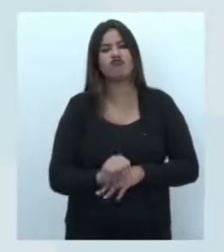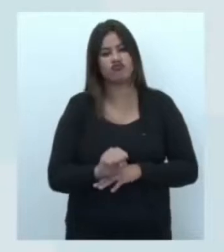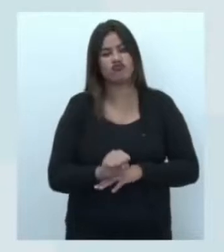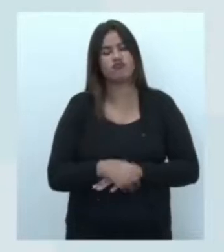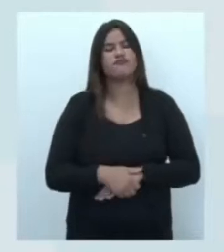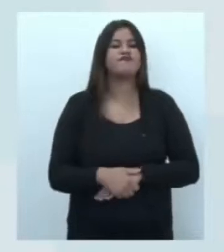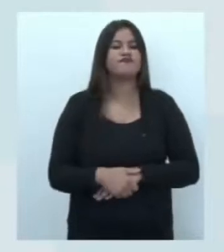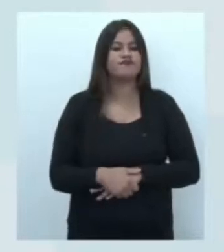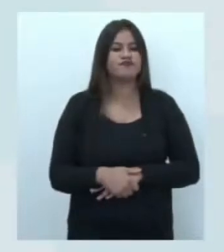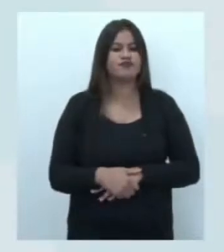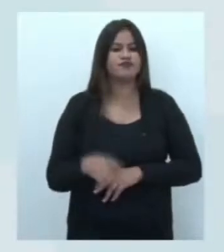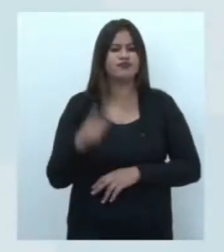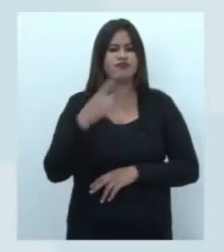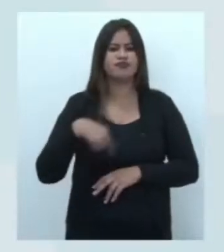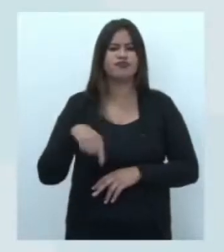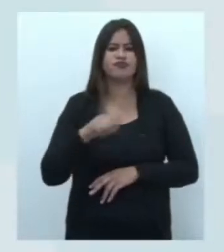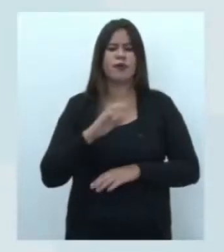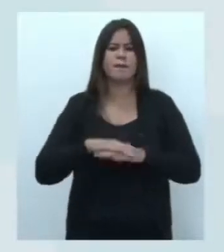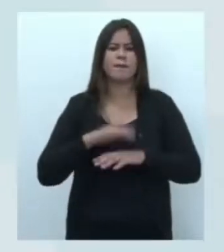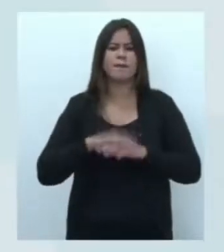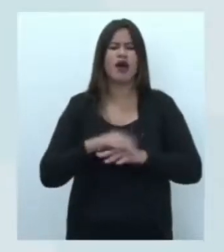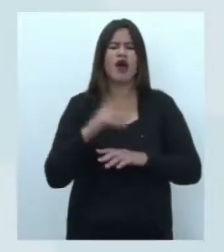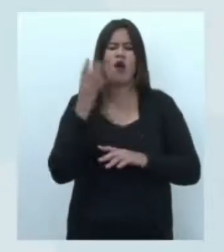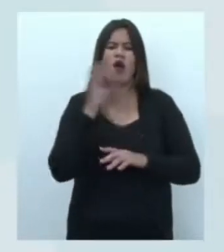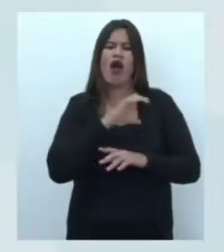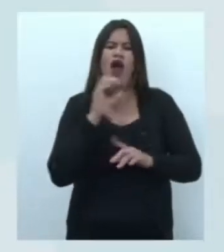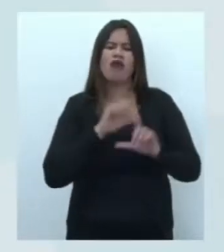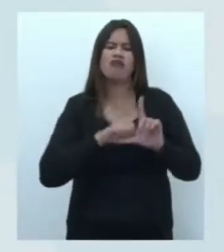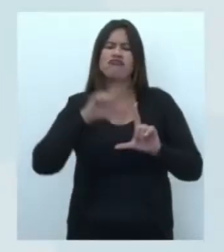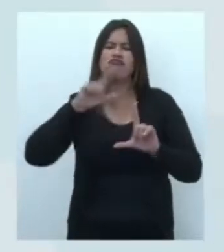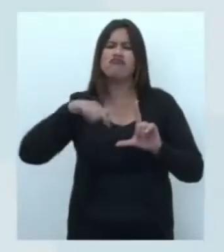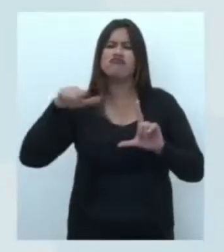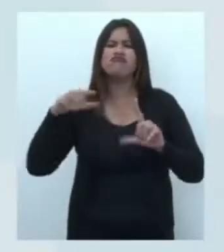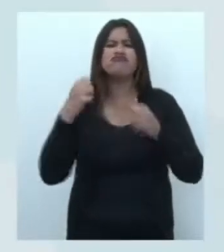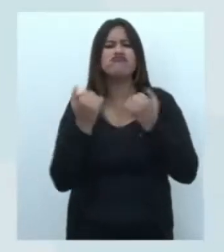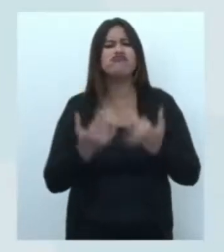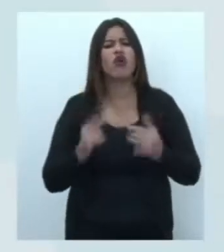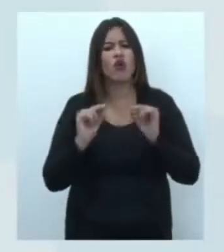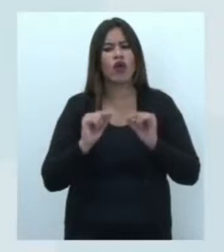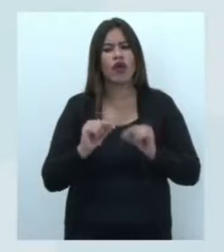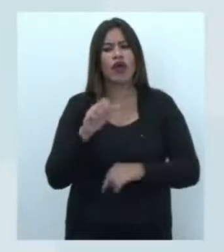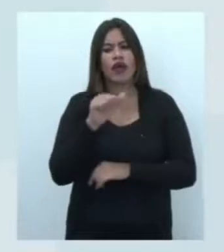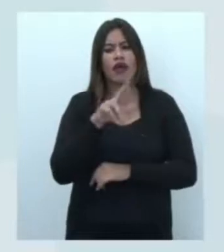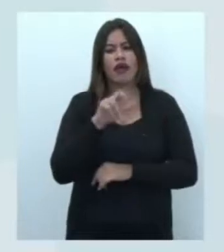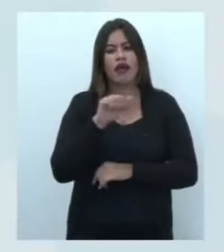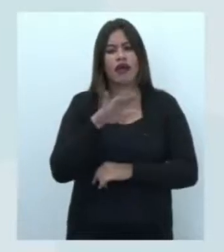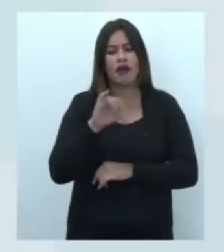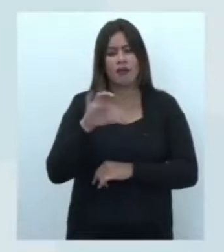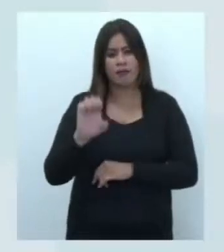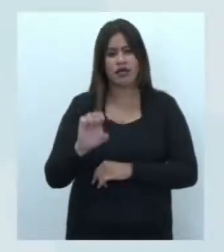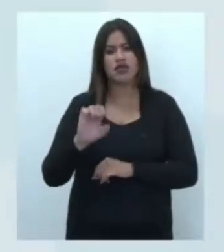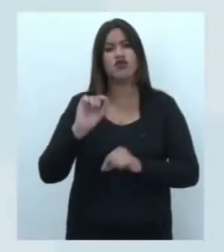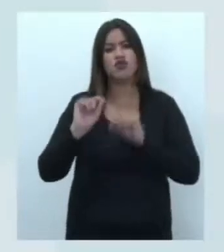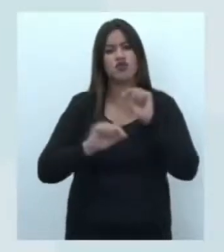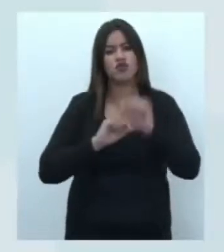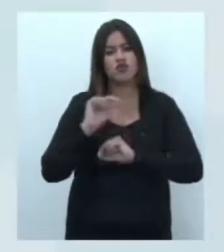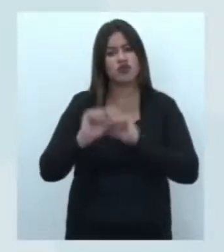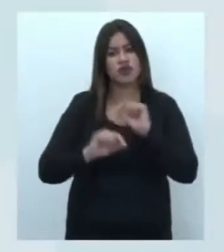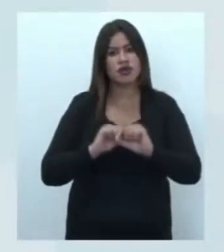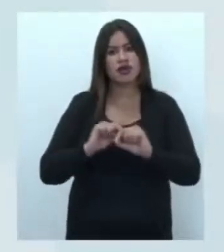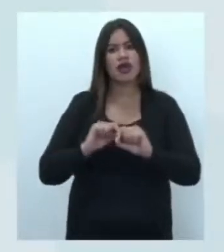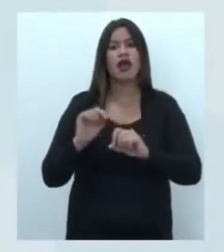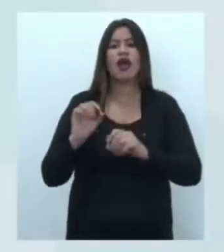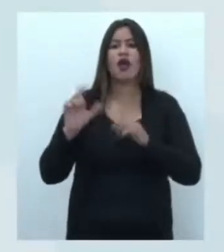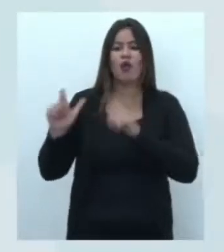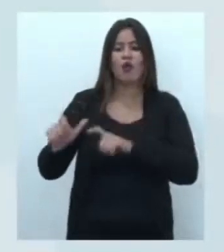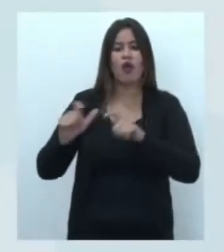que a gente pode fazer? Uma exposição rápida desse gráfico. Os imigrantes árabes tinham origem, eles vieram do